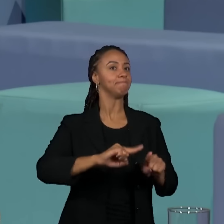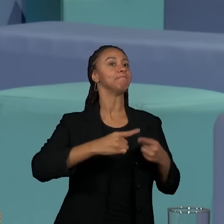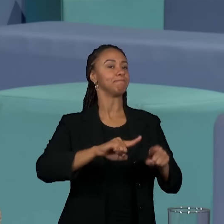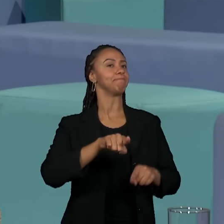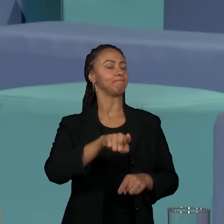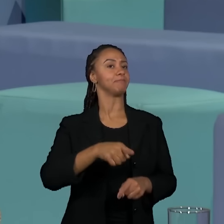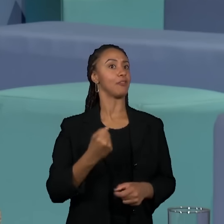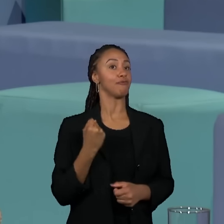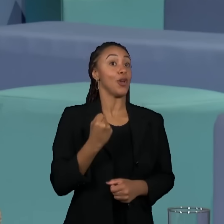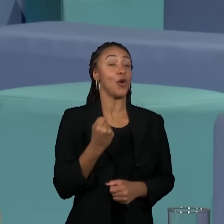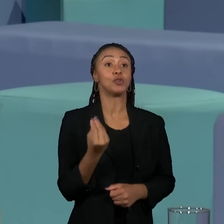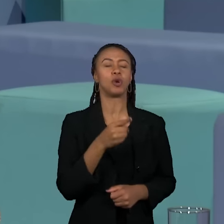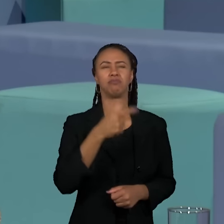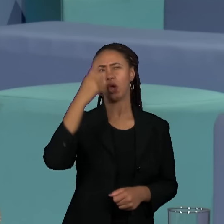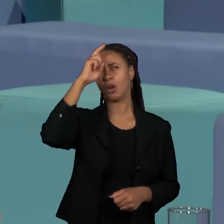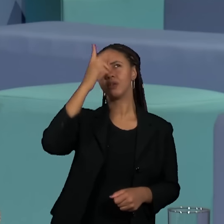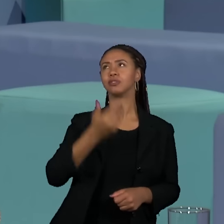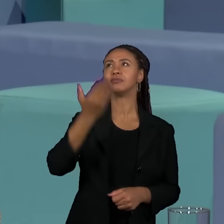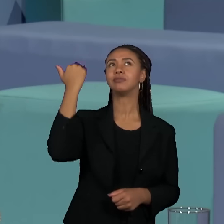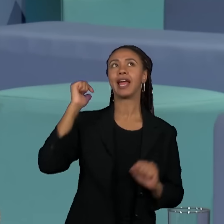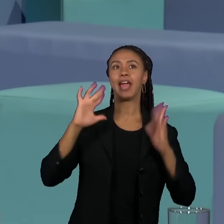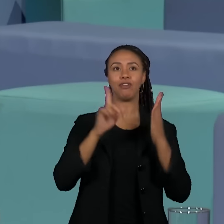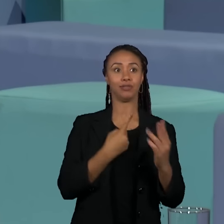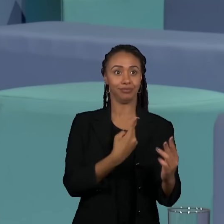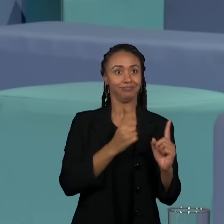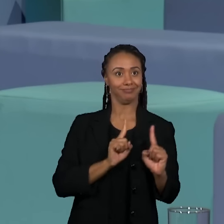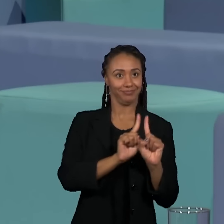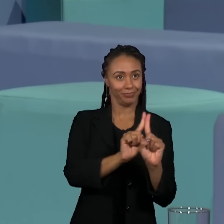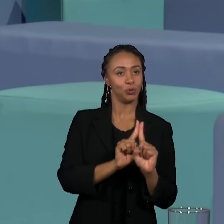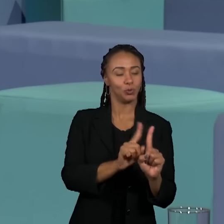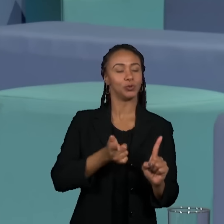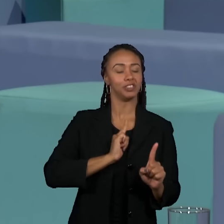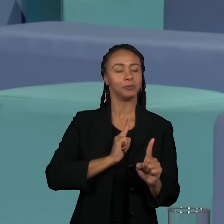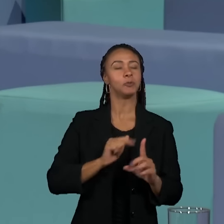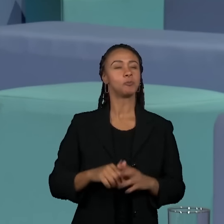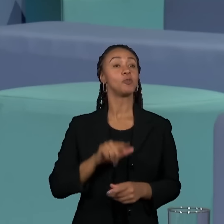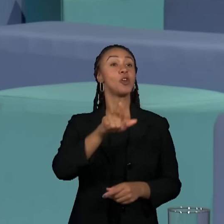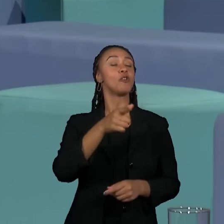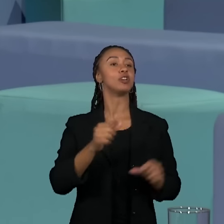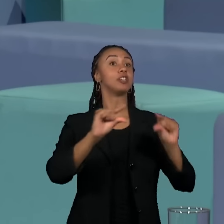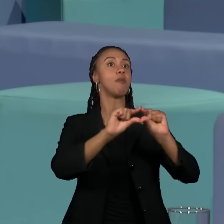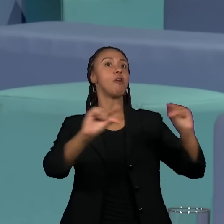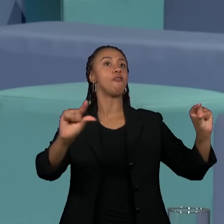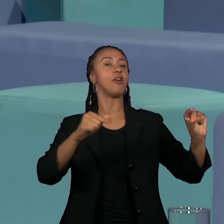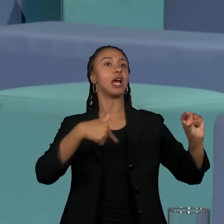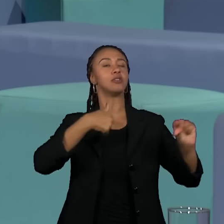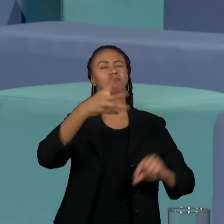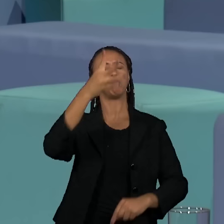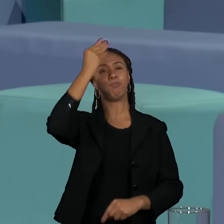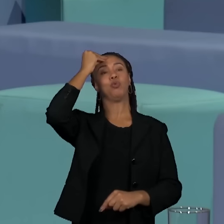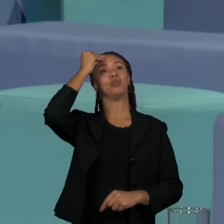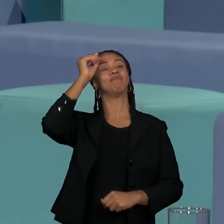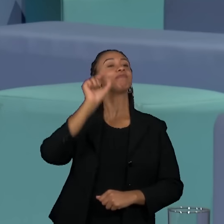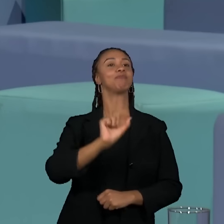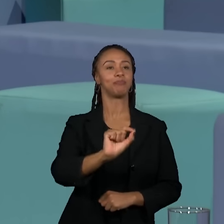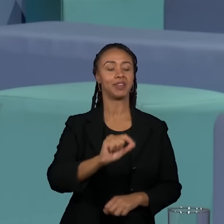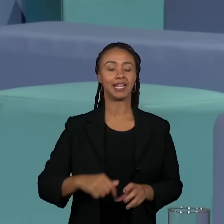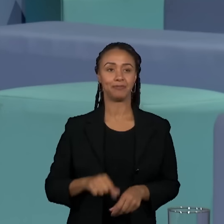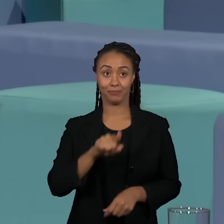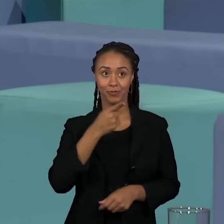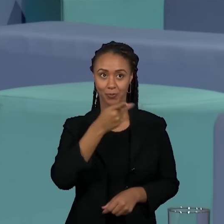lembro nos últimos eventos inclusive que a gente teve junto eh que você soltou uma frase que me marcou bastante né que você falou